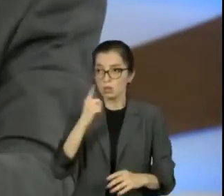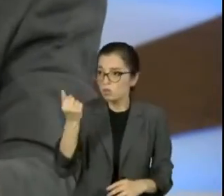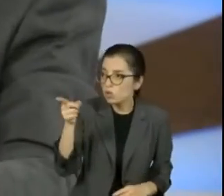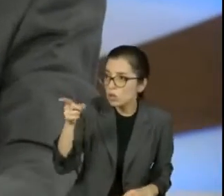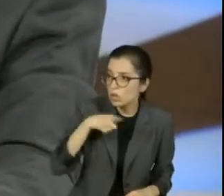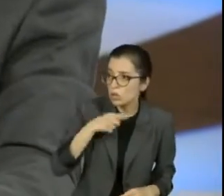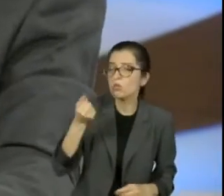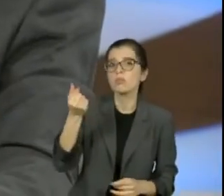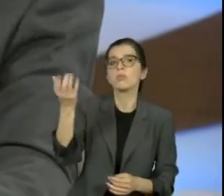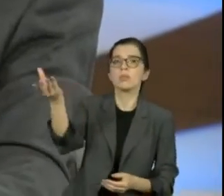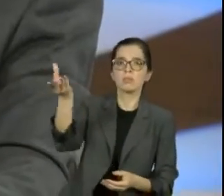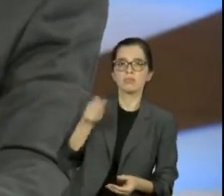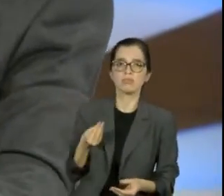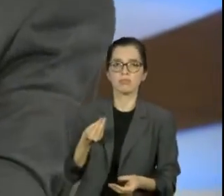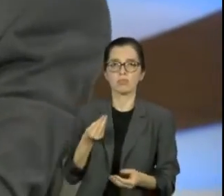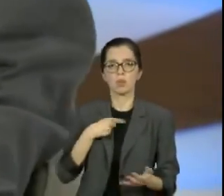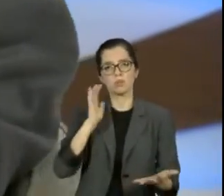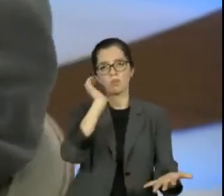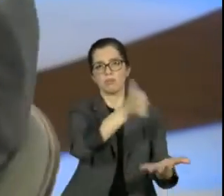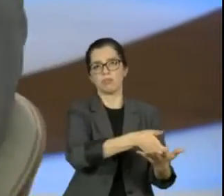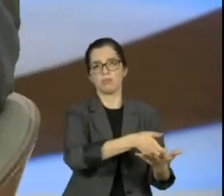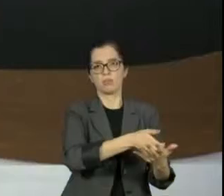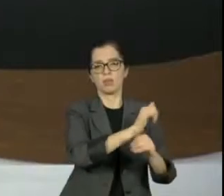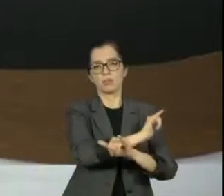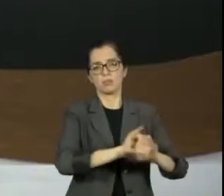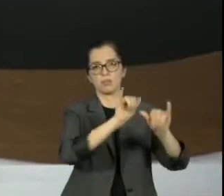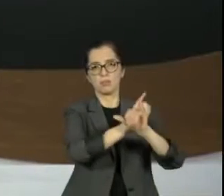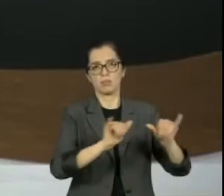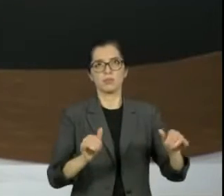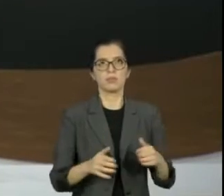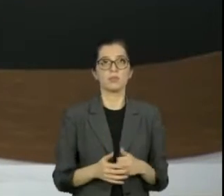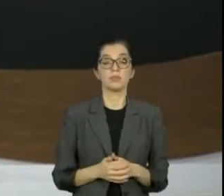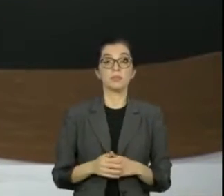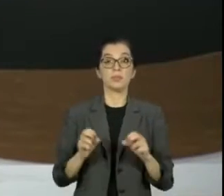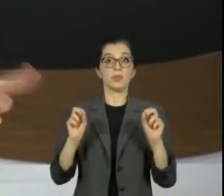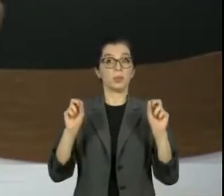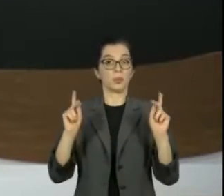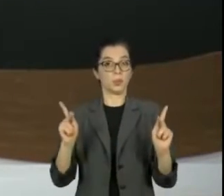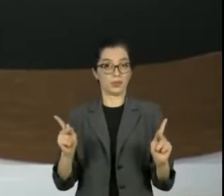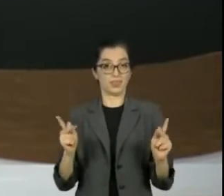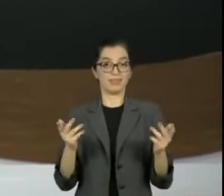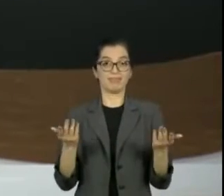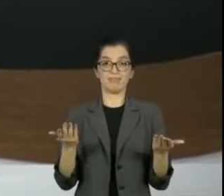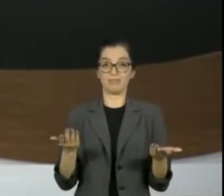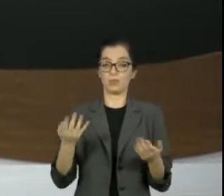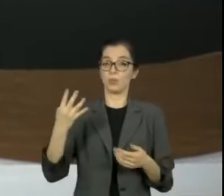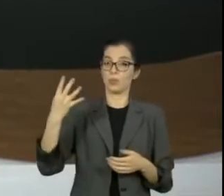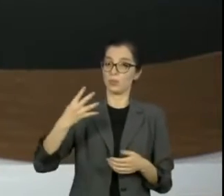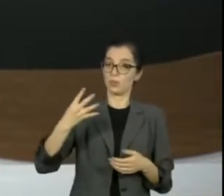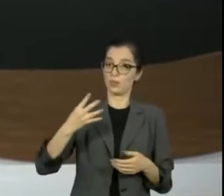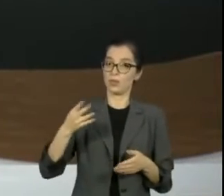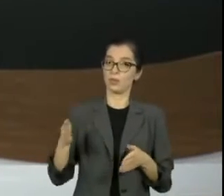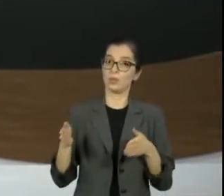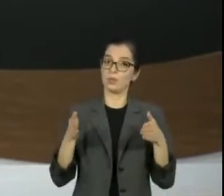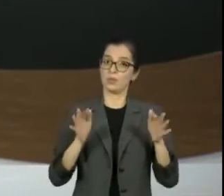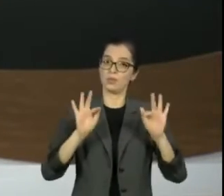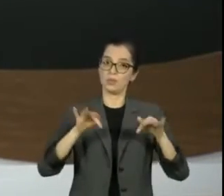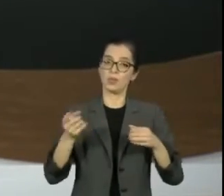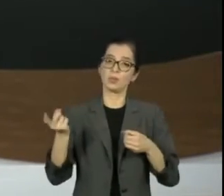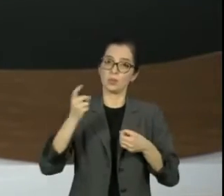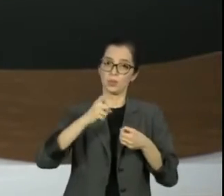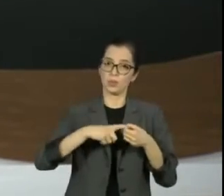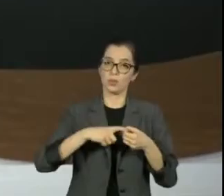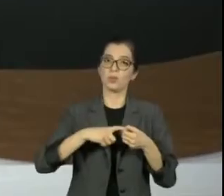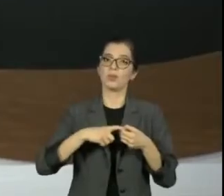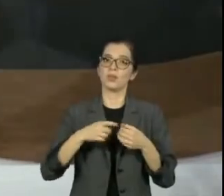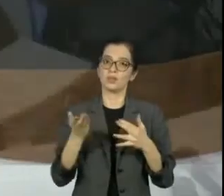fazer minha campanha. Então tá certo. Oi. Com isso, a gente encerra esse quarto bloco, volta para o último já, depois de um breve